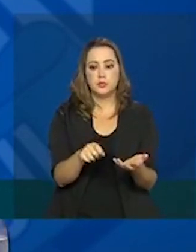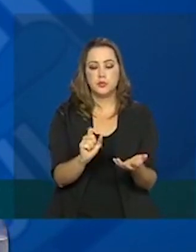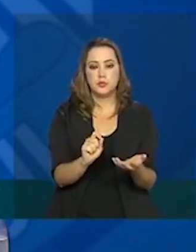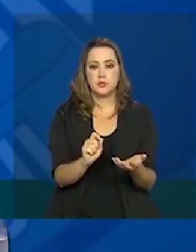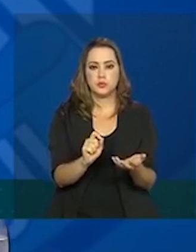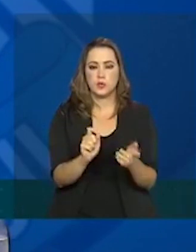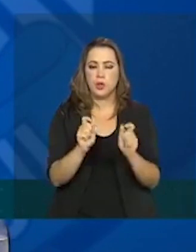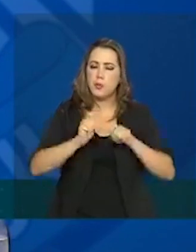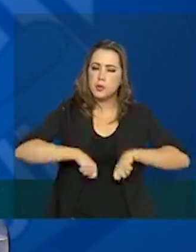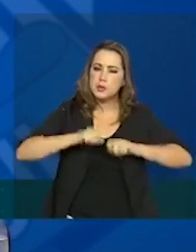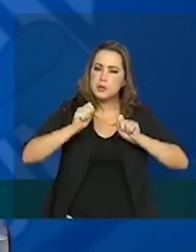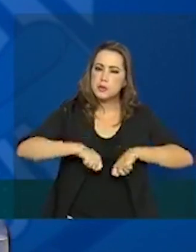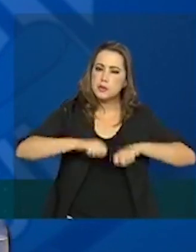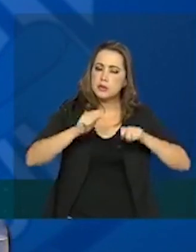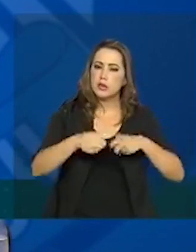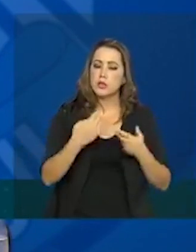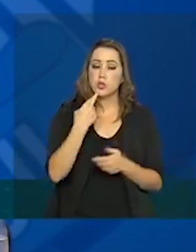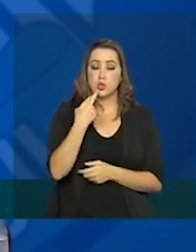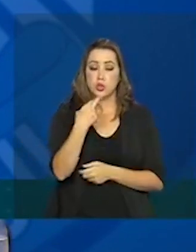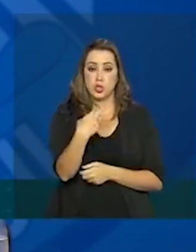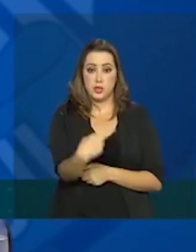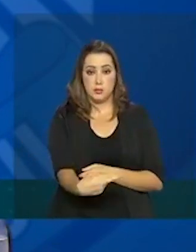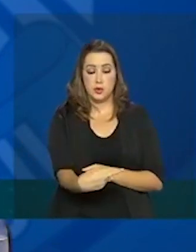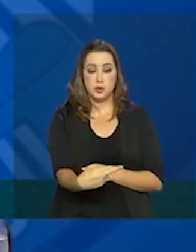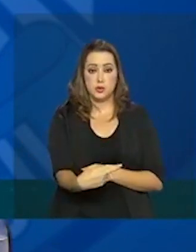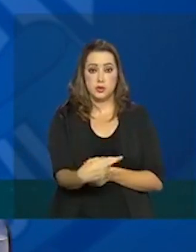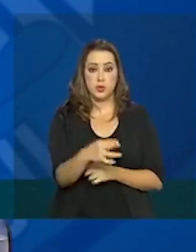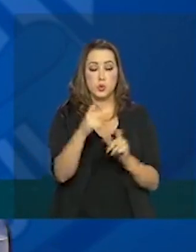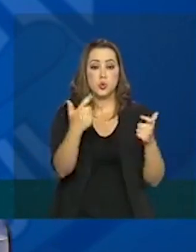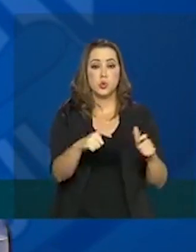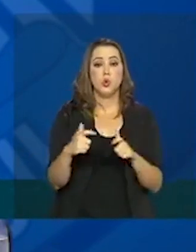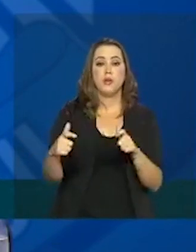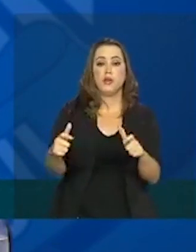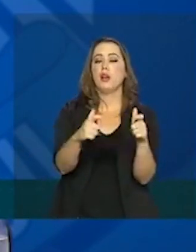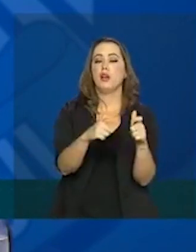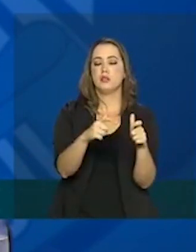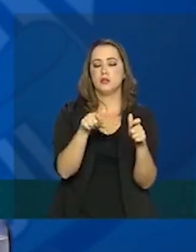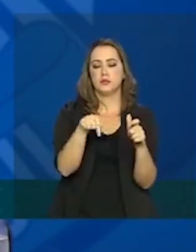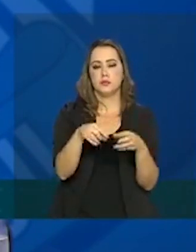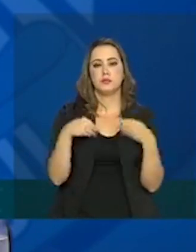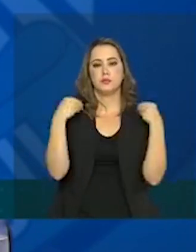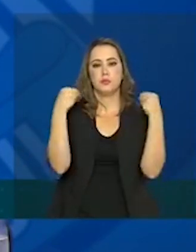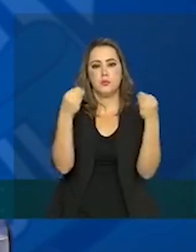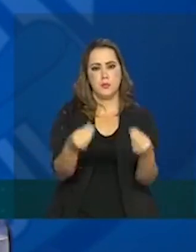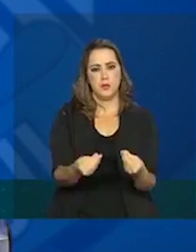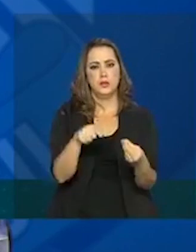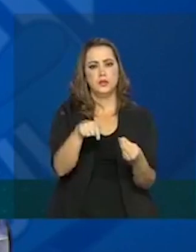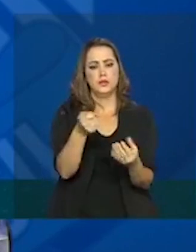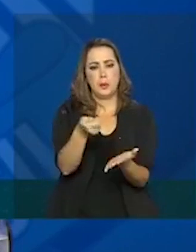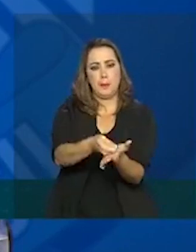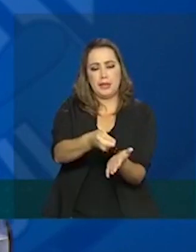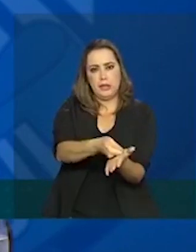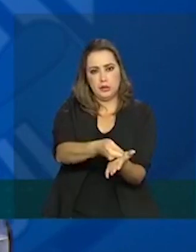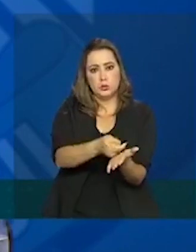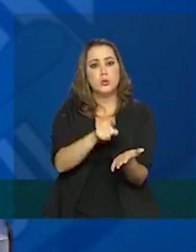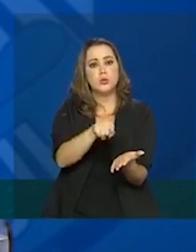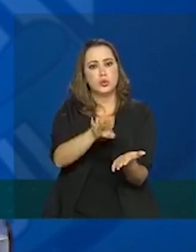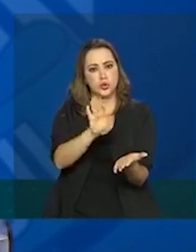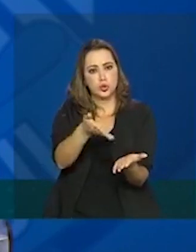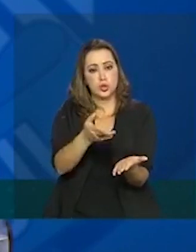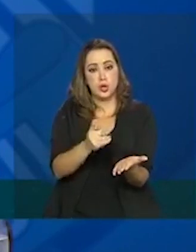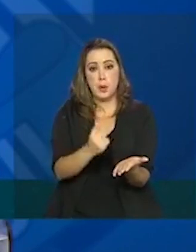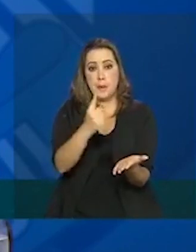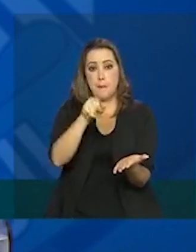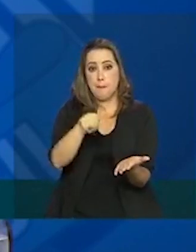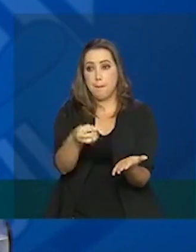uma capacidade de resposta, esses leitos habilitados estão sendo financiados com o valor